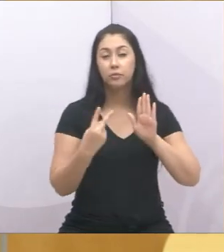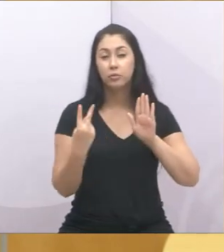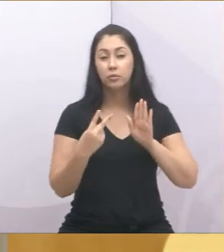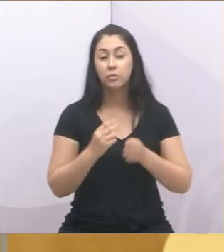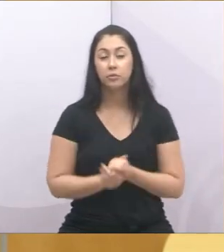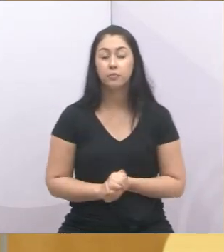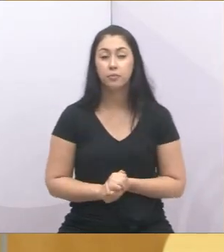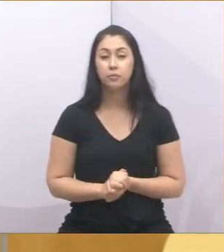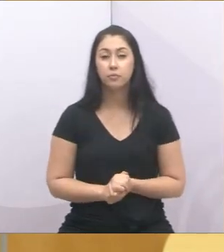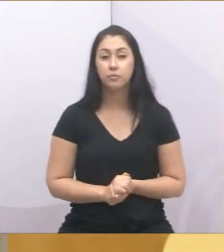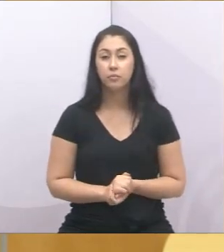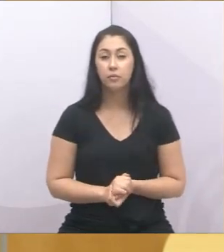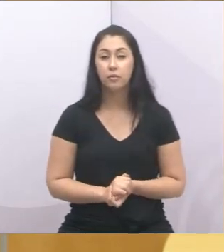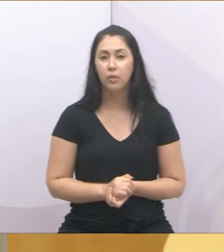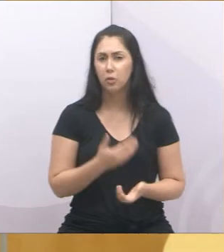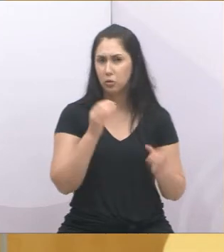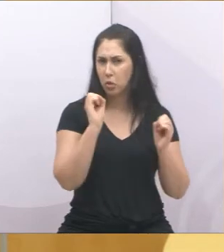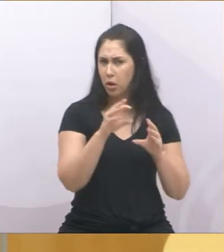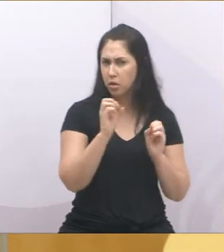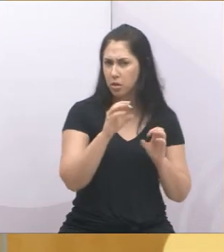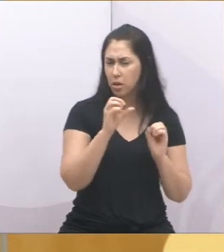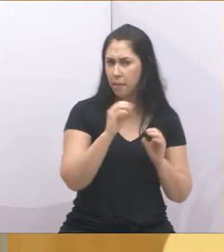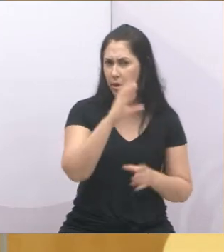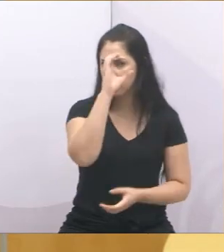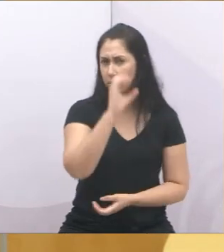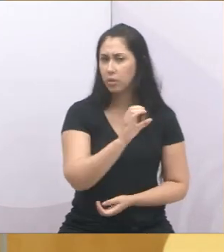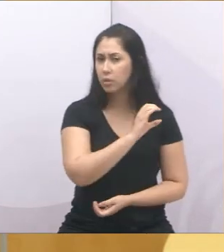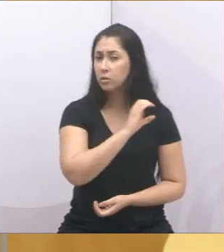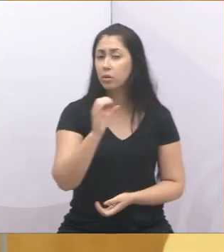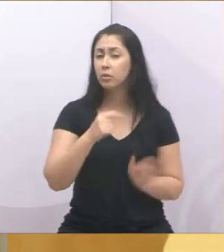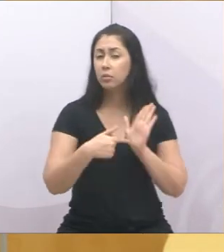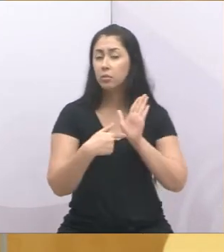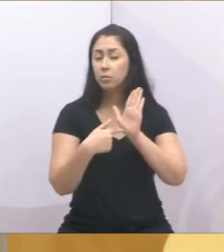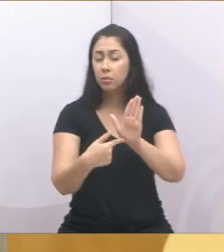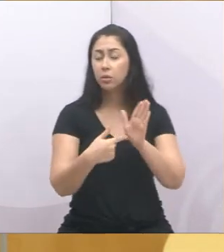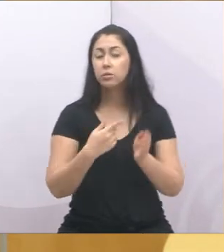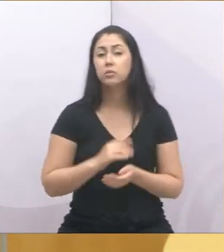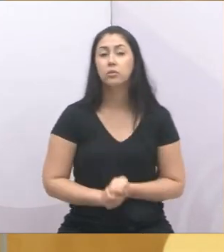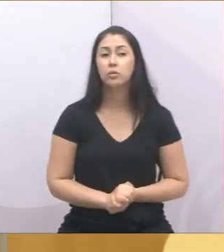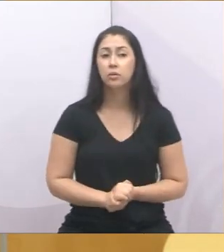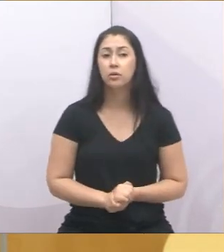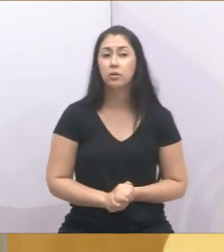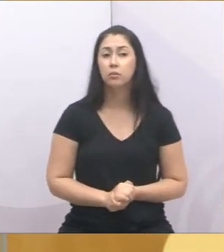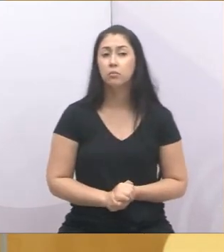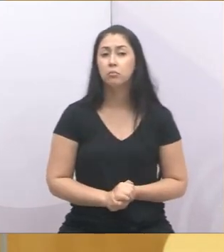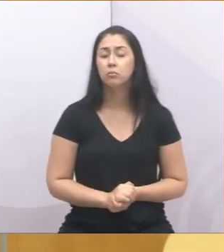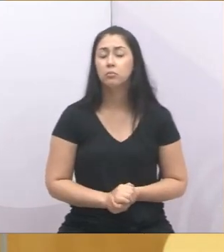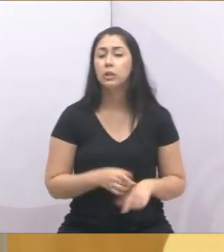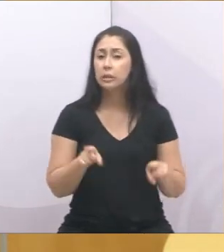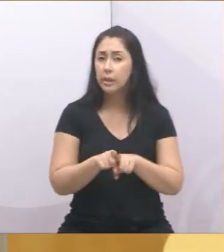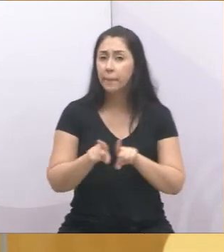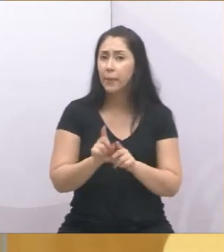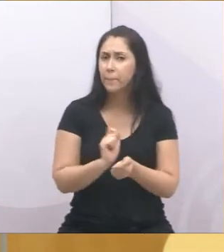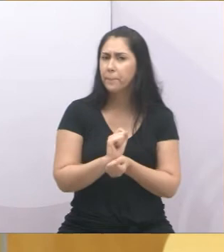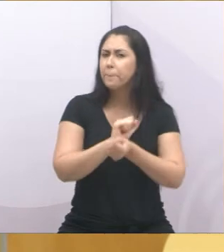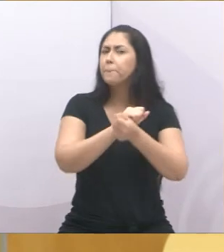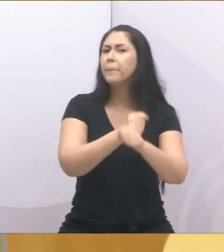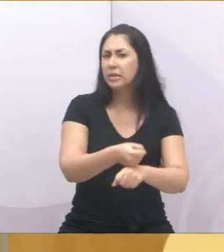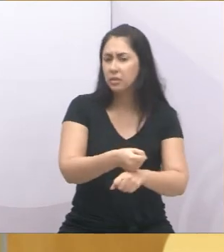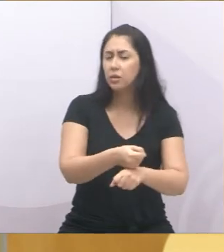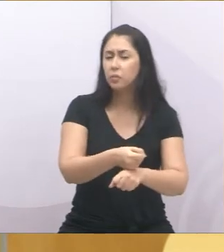2239 do Catecismo da Igreja Católica aponta para outro dever do católico, ou seja,